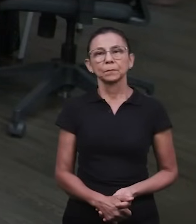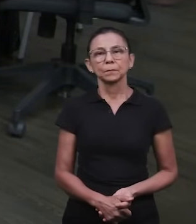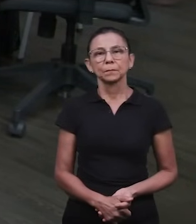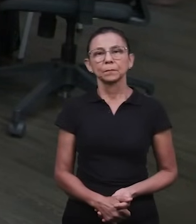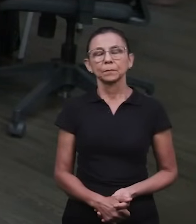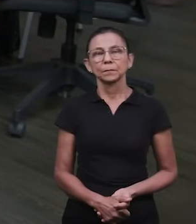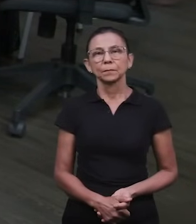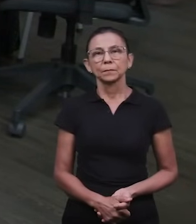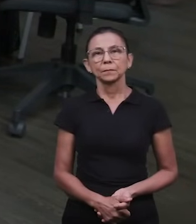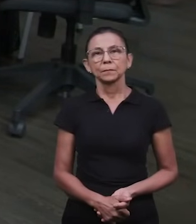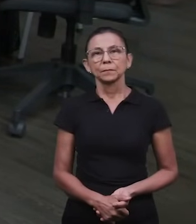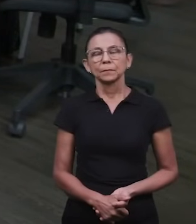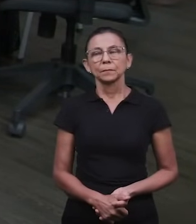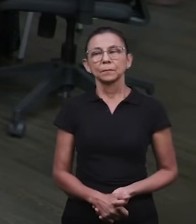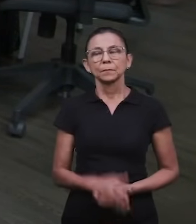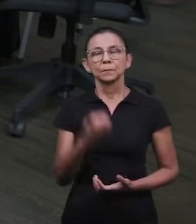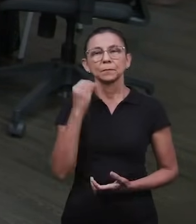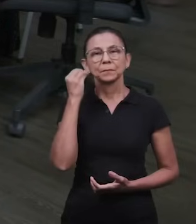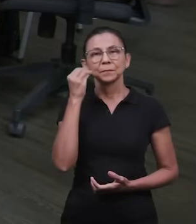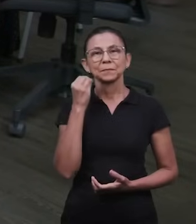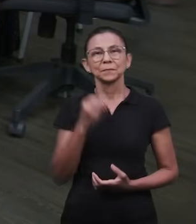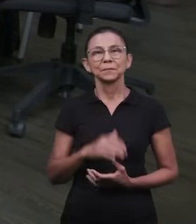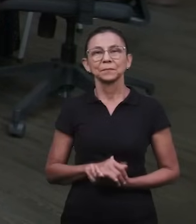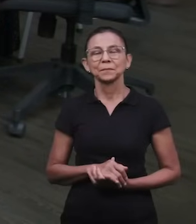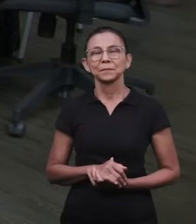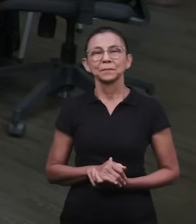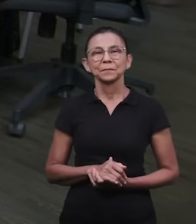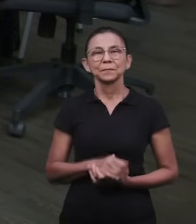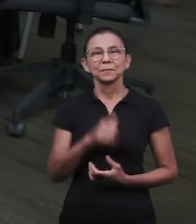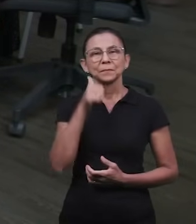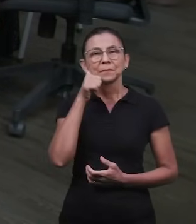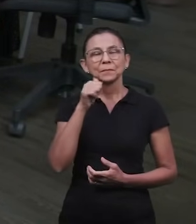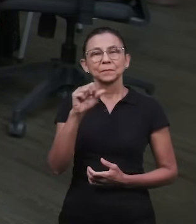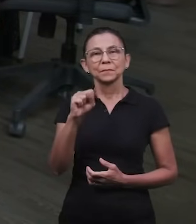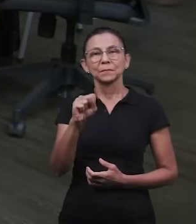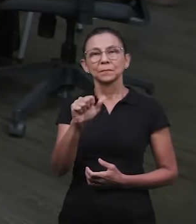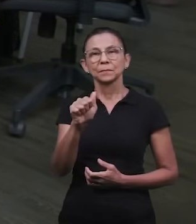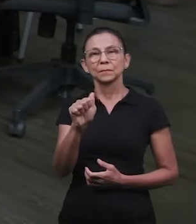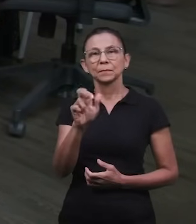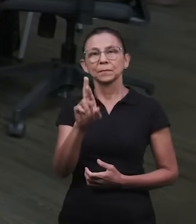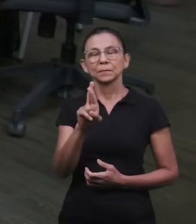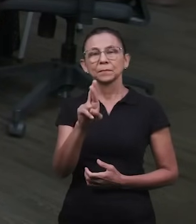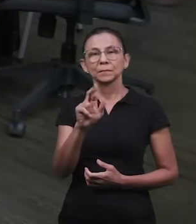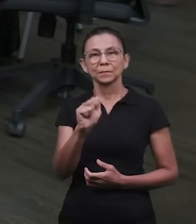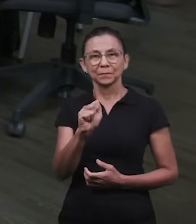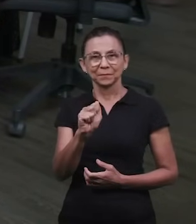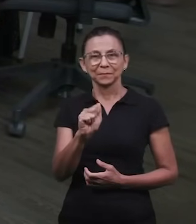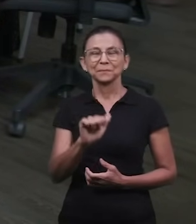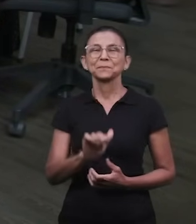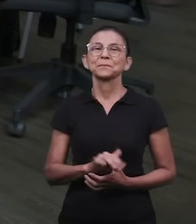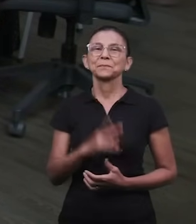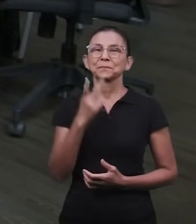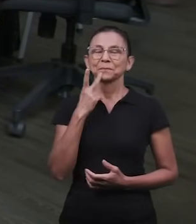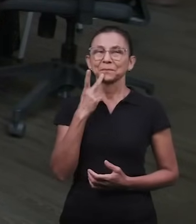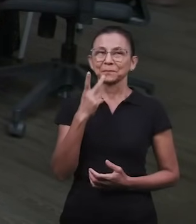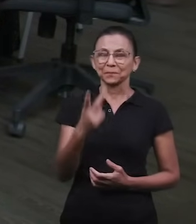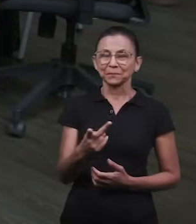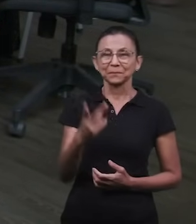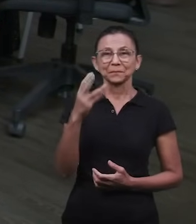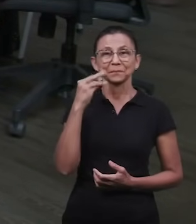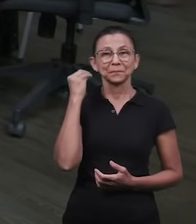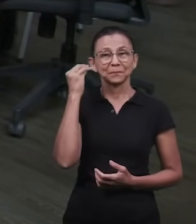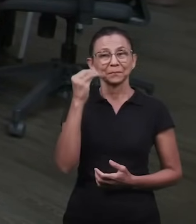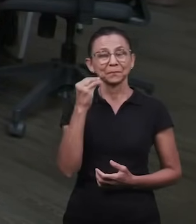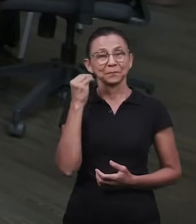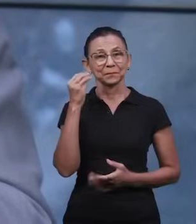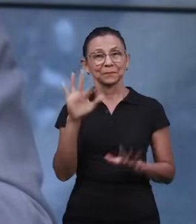Vamos ouvir uma outra experiência, e ela vem agora da nossa irmã Sara Soares. E a Sara, ela vai falar